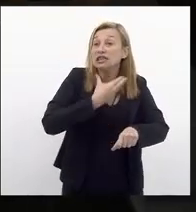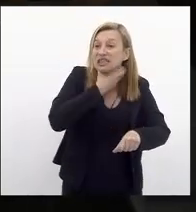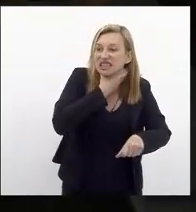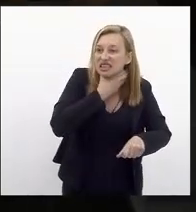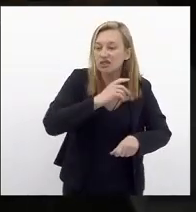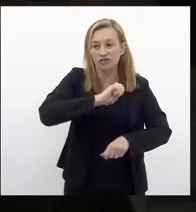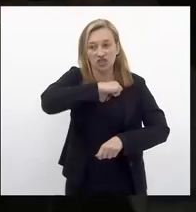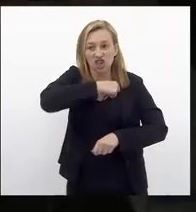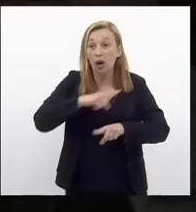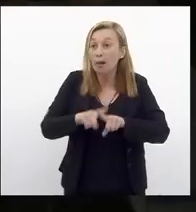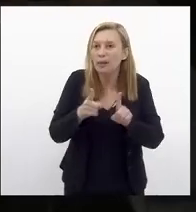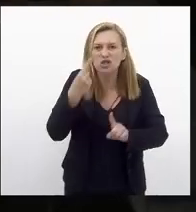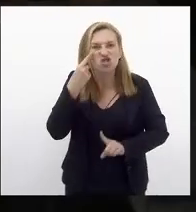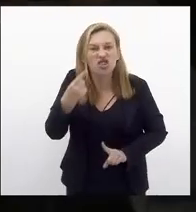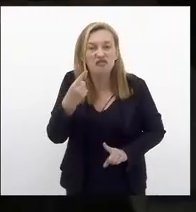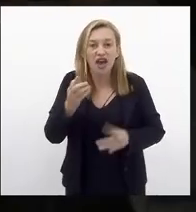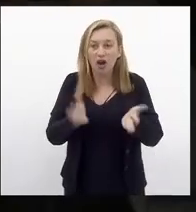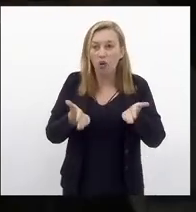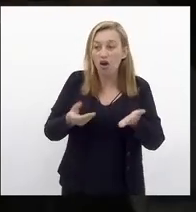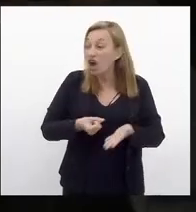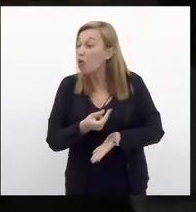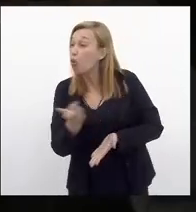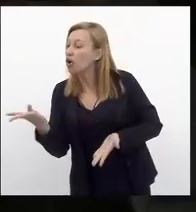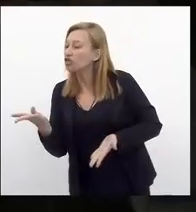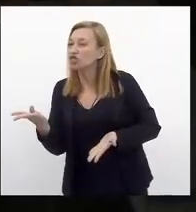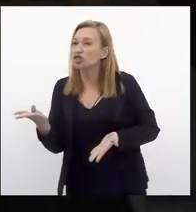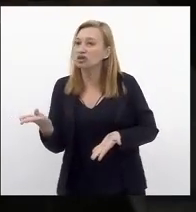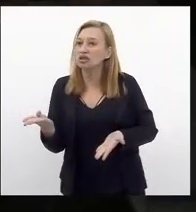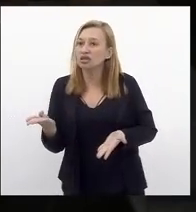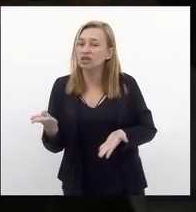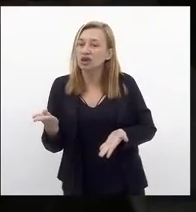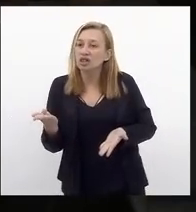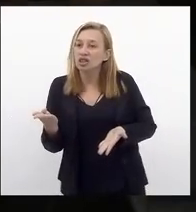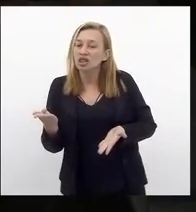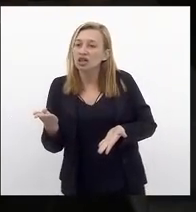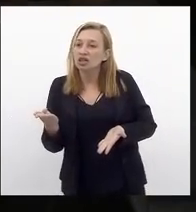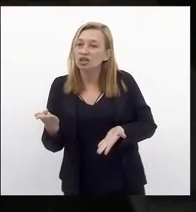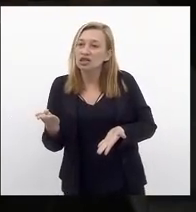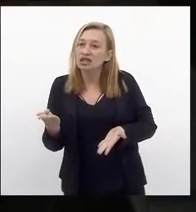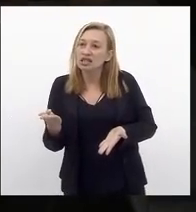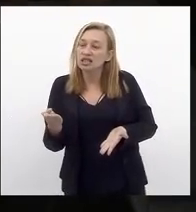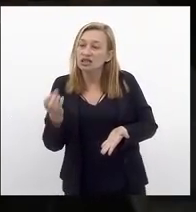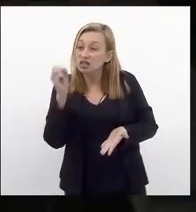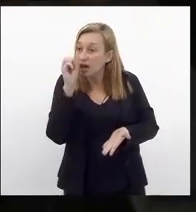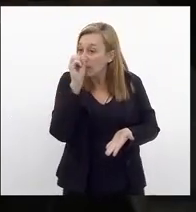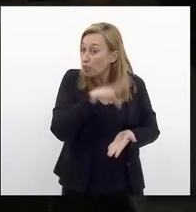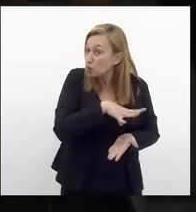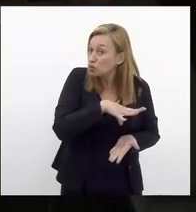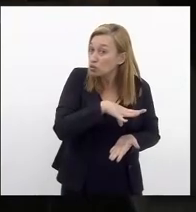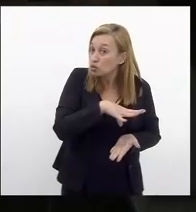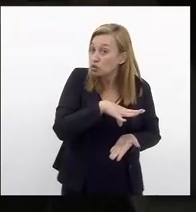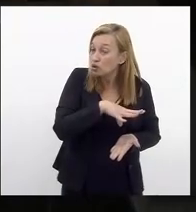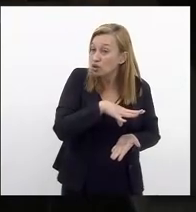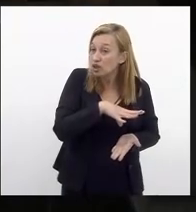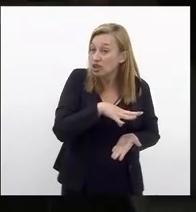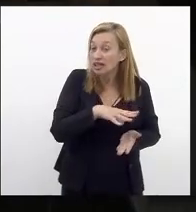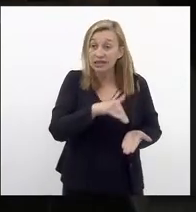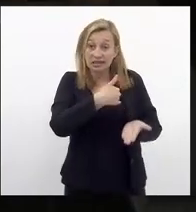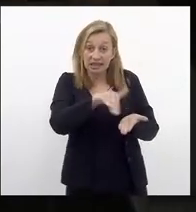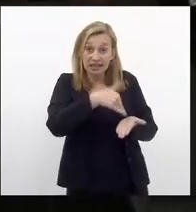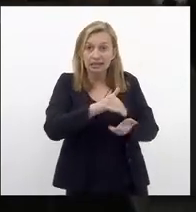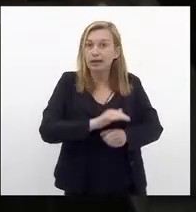mas o que se vê é uma quantidade abusiva abusiva de